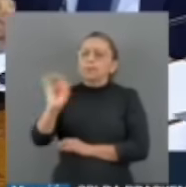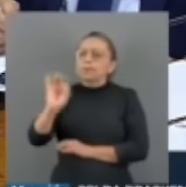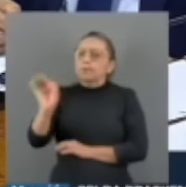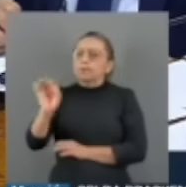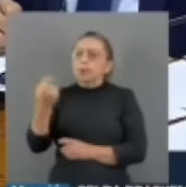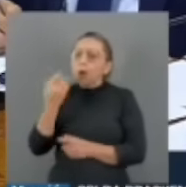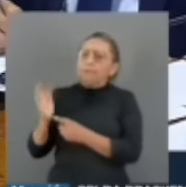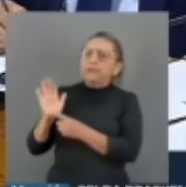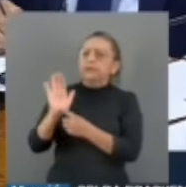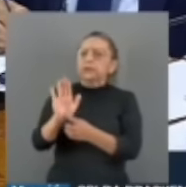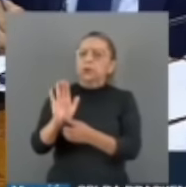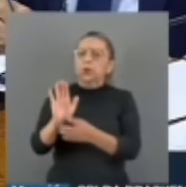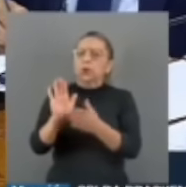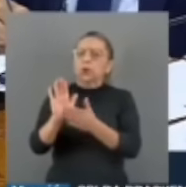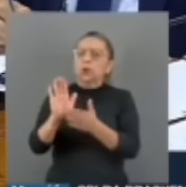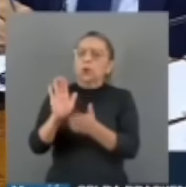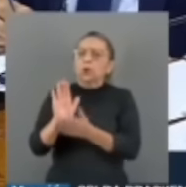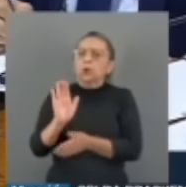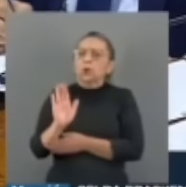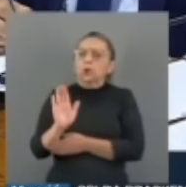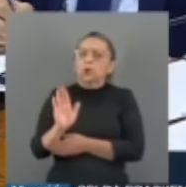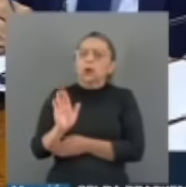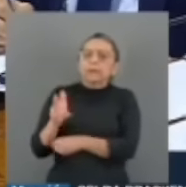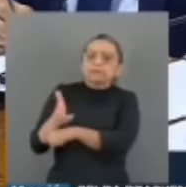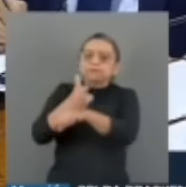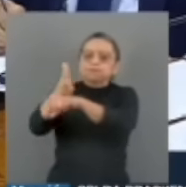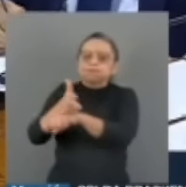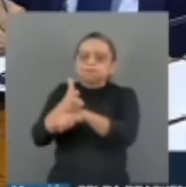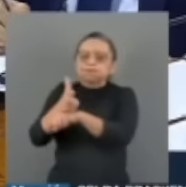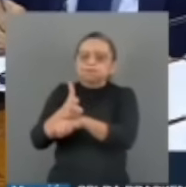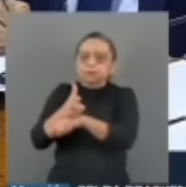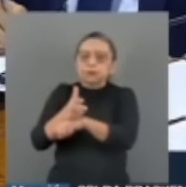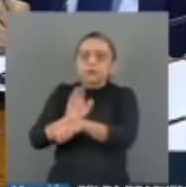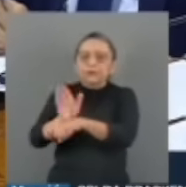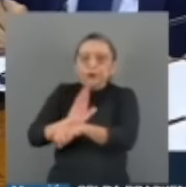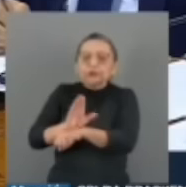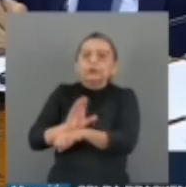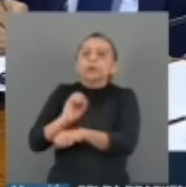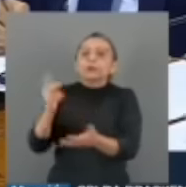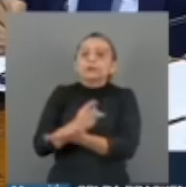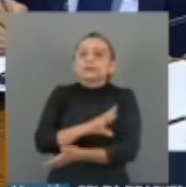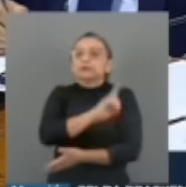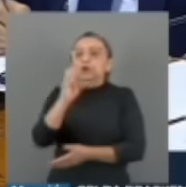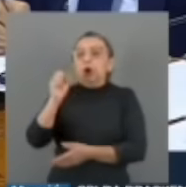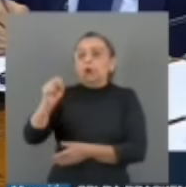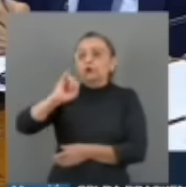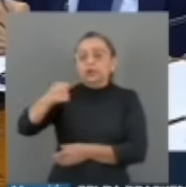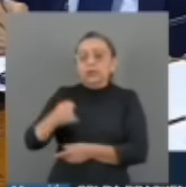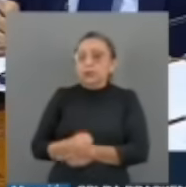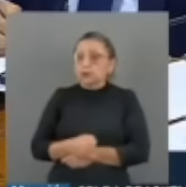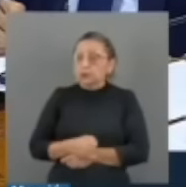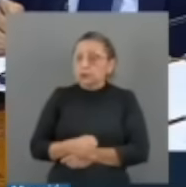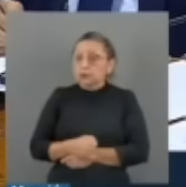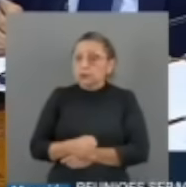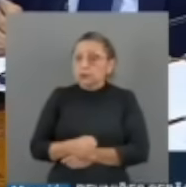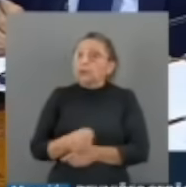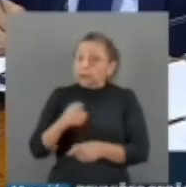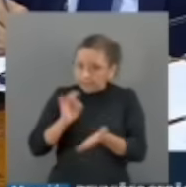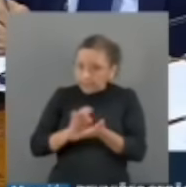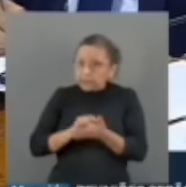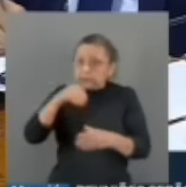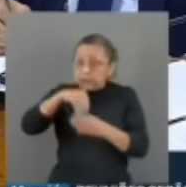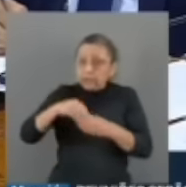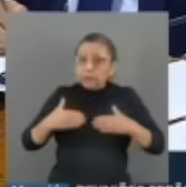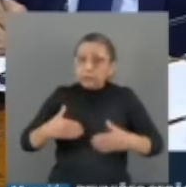apresentar as imagens de 8 de janeiro do ministério de vossa excelência mais de 200 câmaras apenas quatro foram apresentadas e